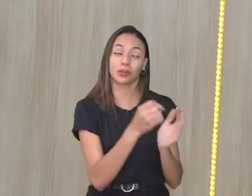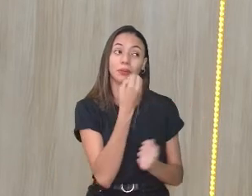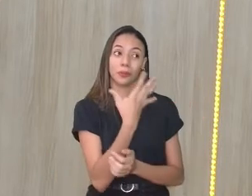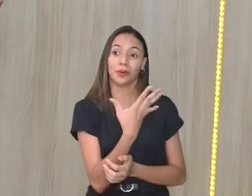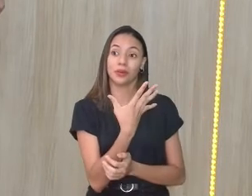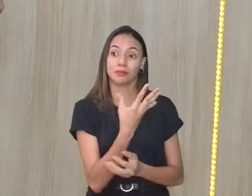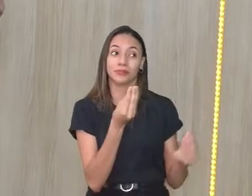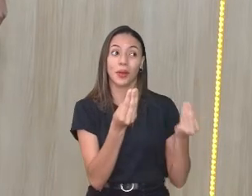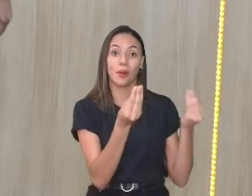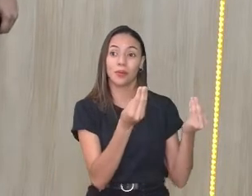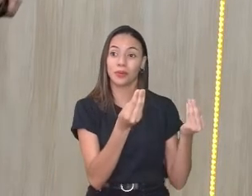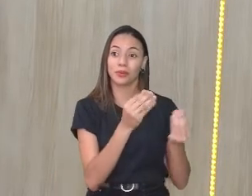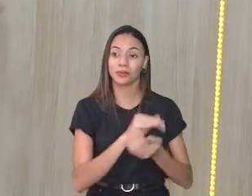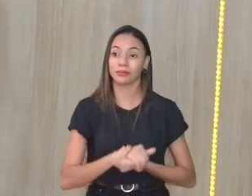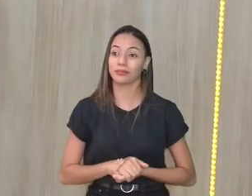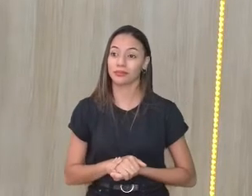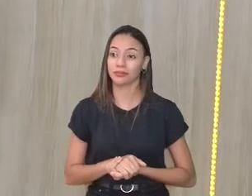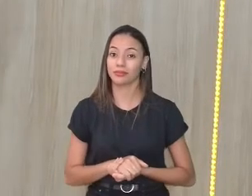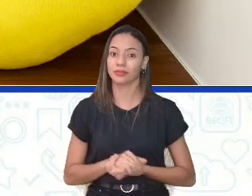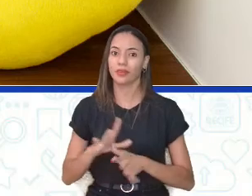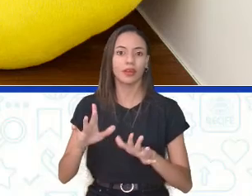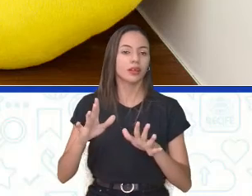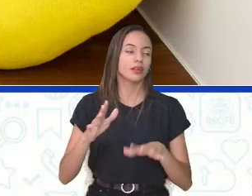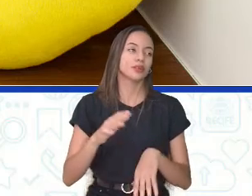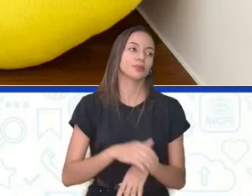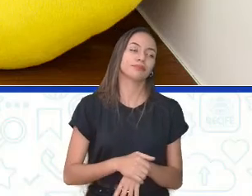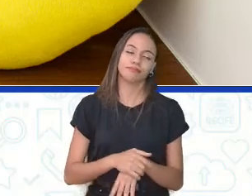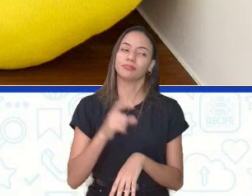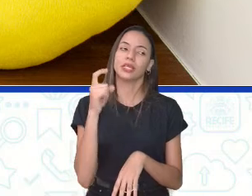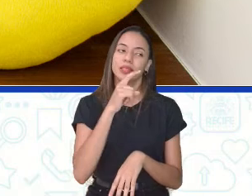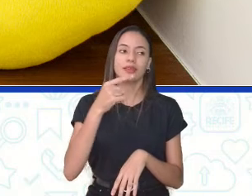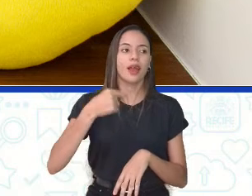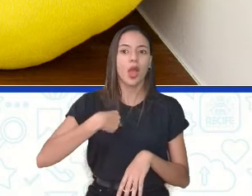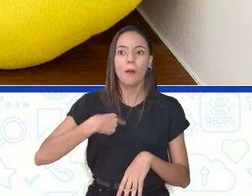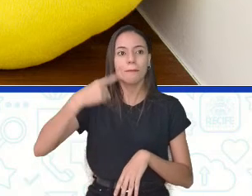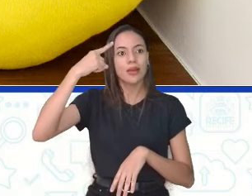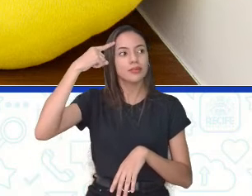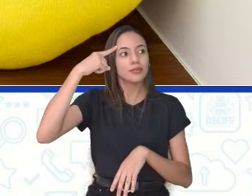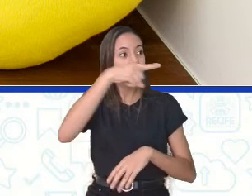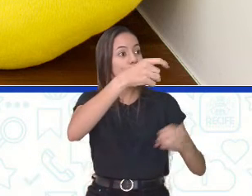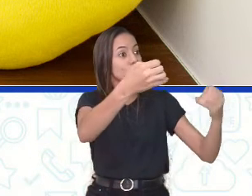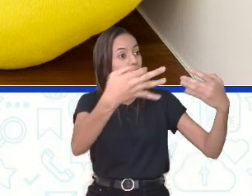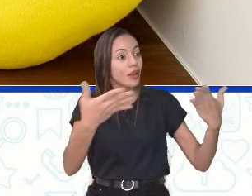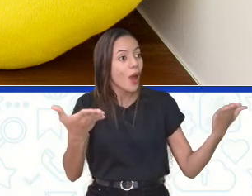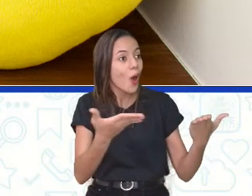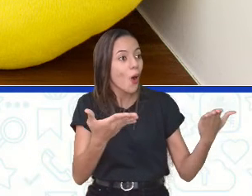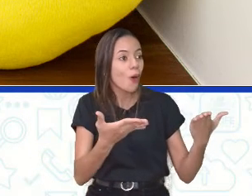Mentira. Eu aqui Peguei a professora!